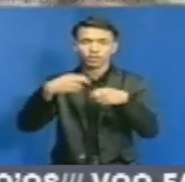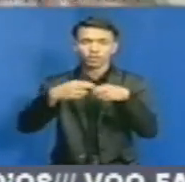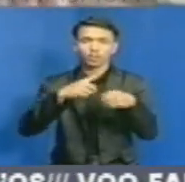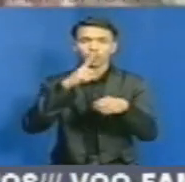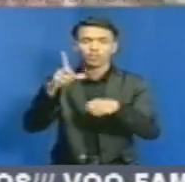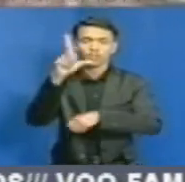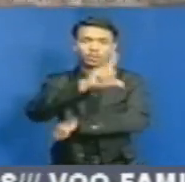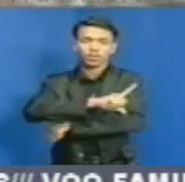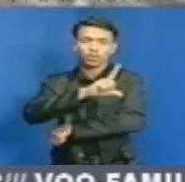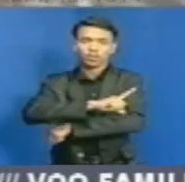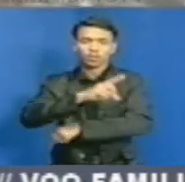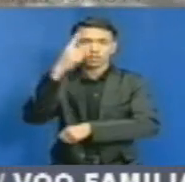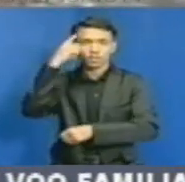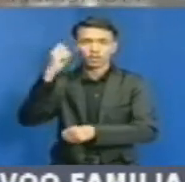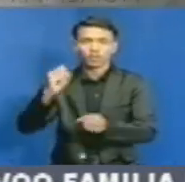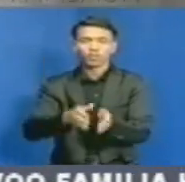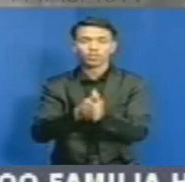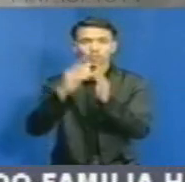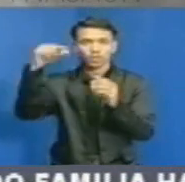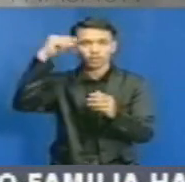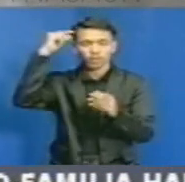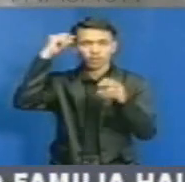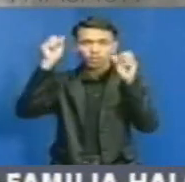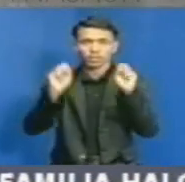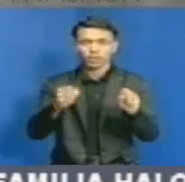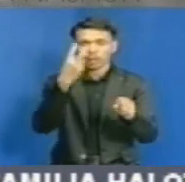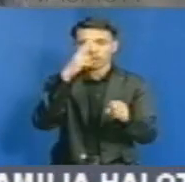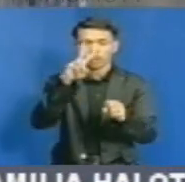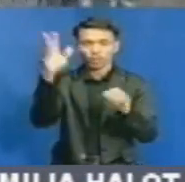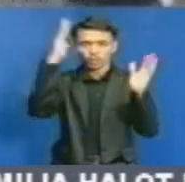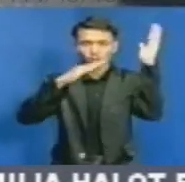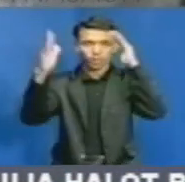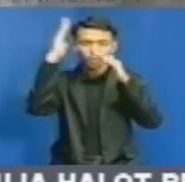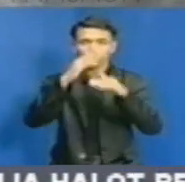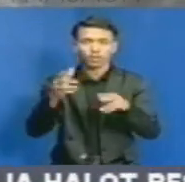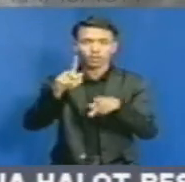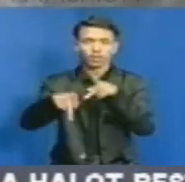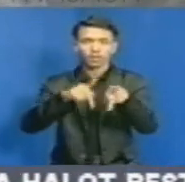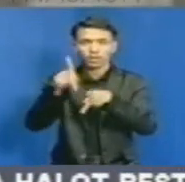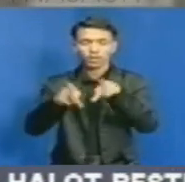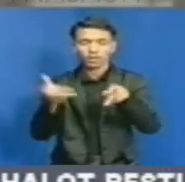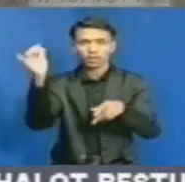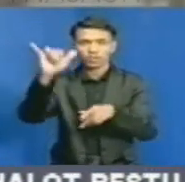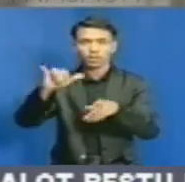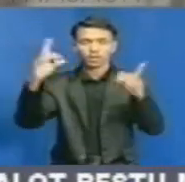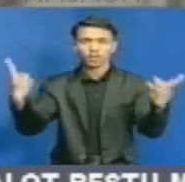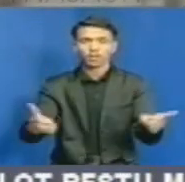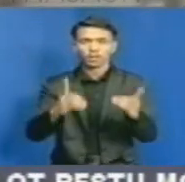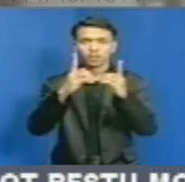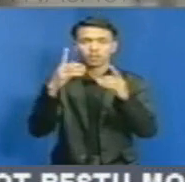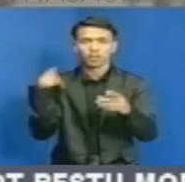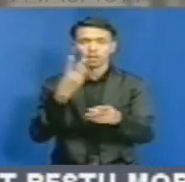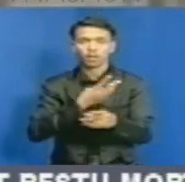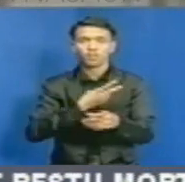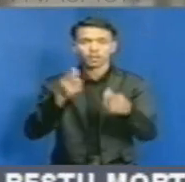de lor-lorunian. Também, né, o suba governo atubela tau matam ba problema nebe durante ne comunidade Sira Soro. Ame durante ne